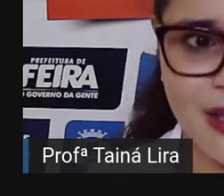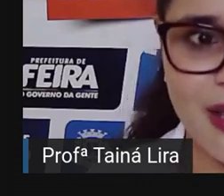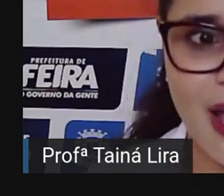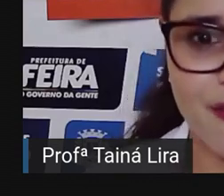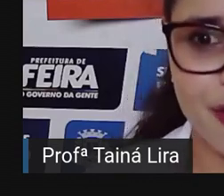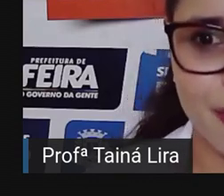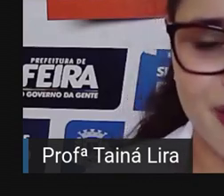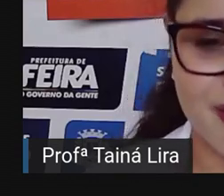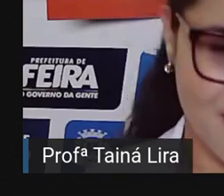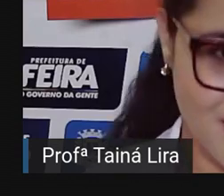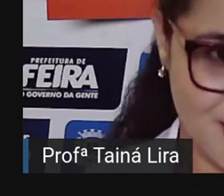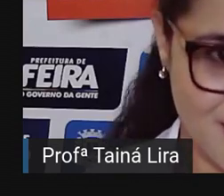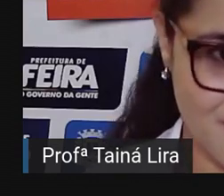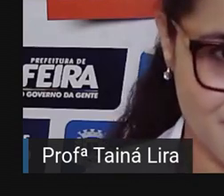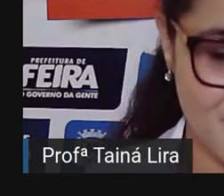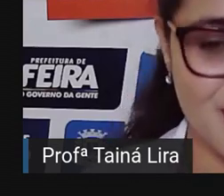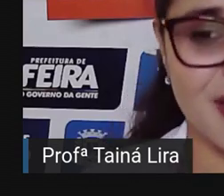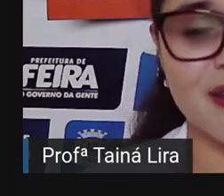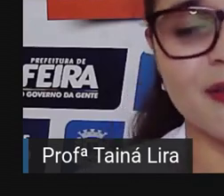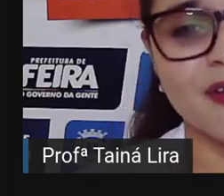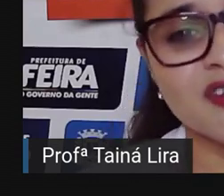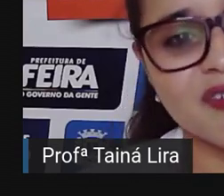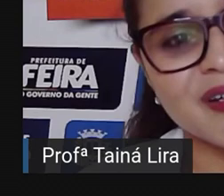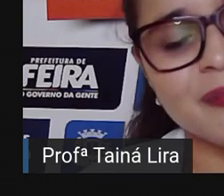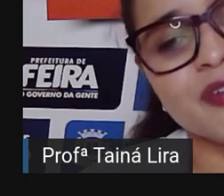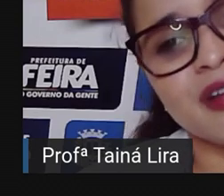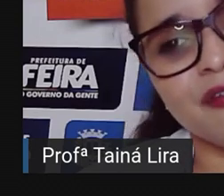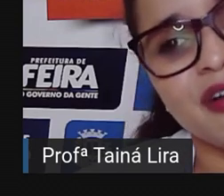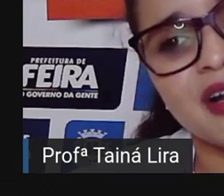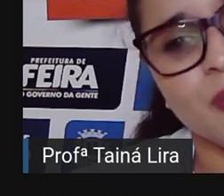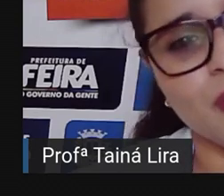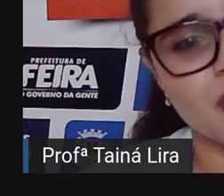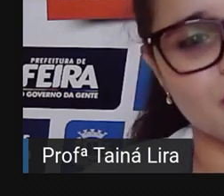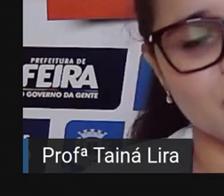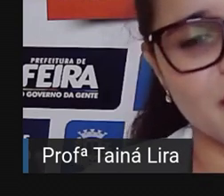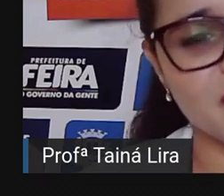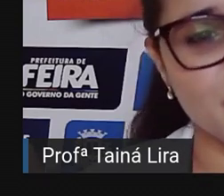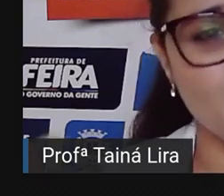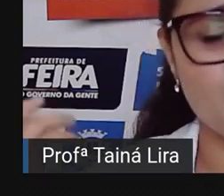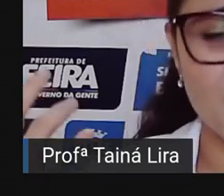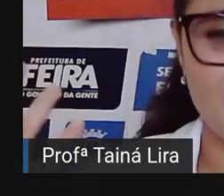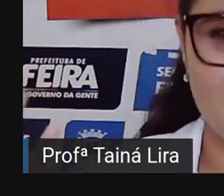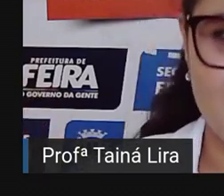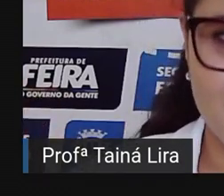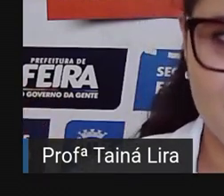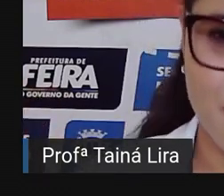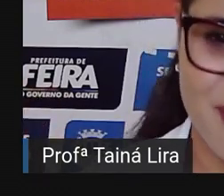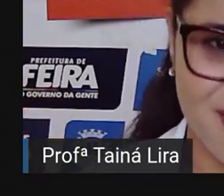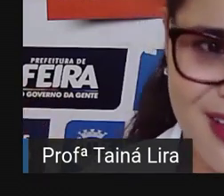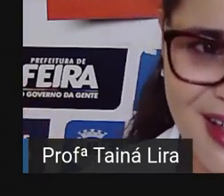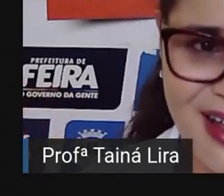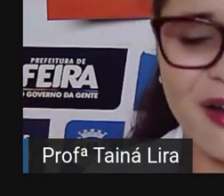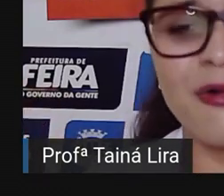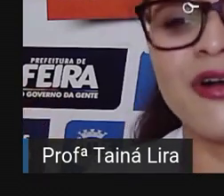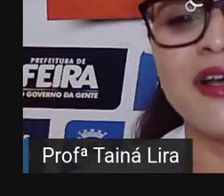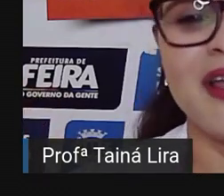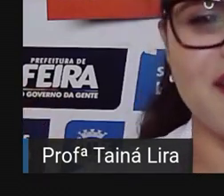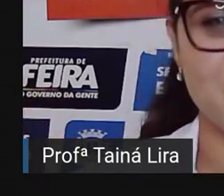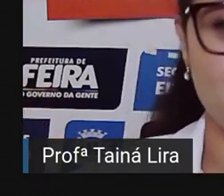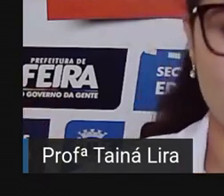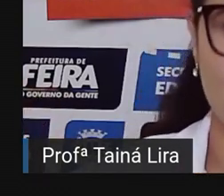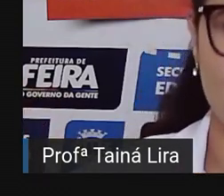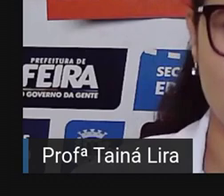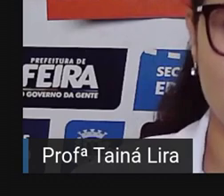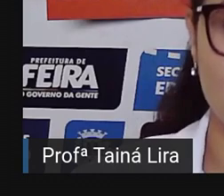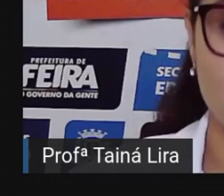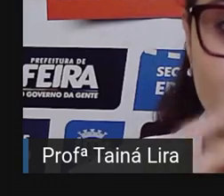africana e afro-brasileira então mas vamos né falar um pouquinho sobre esse povo tão especial